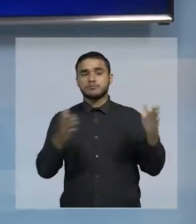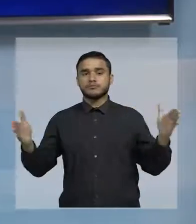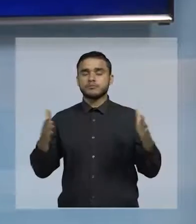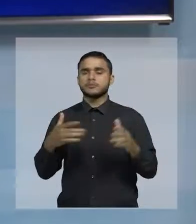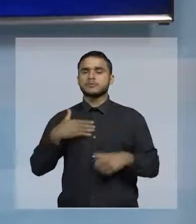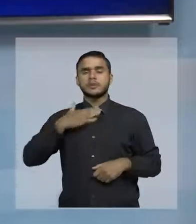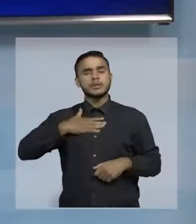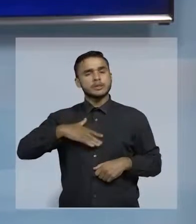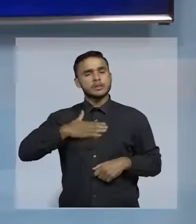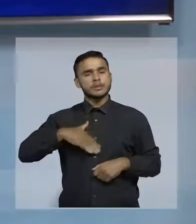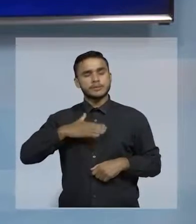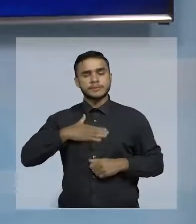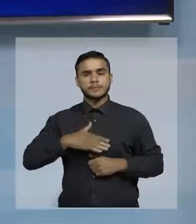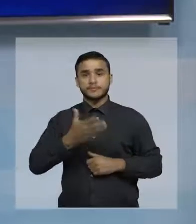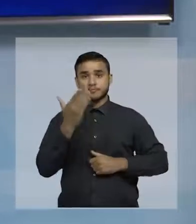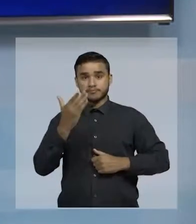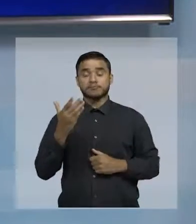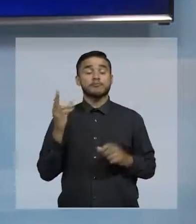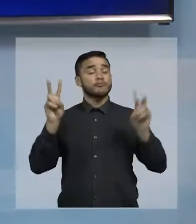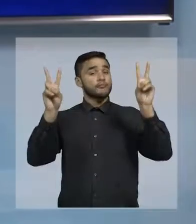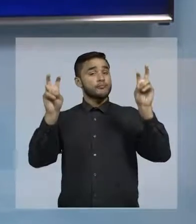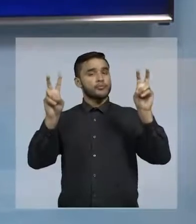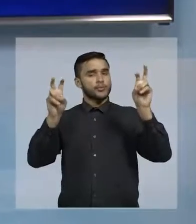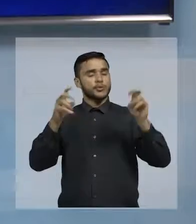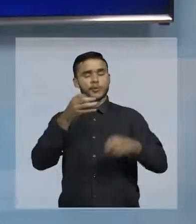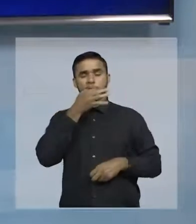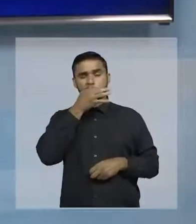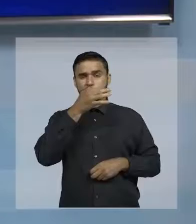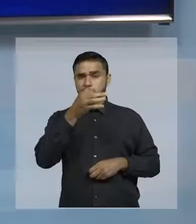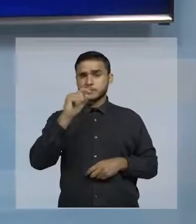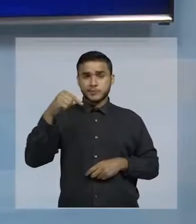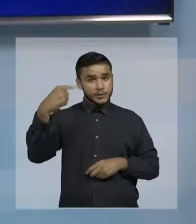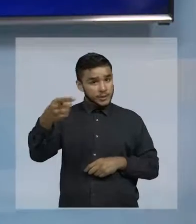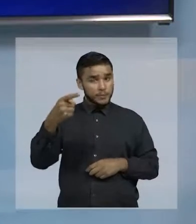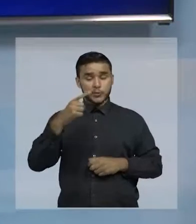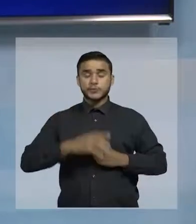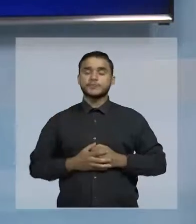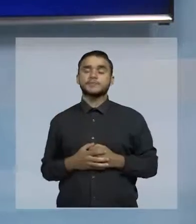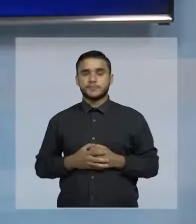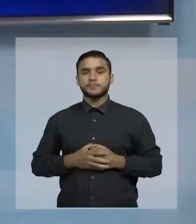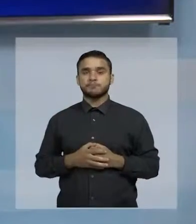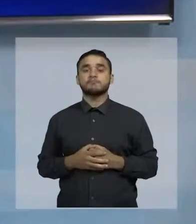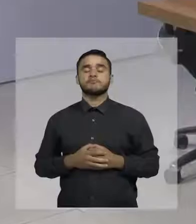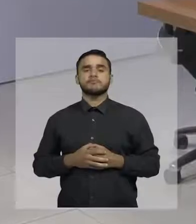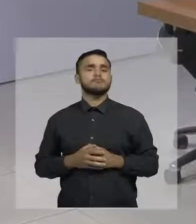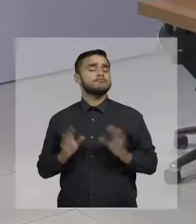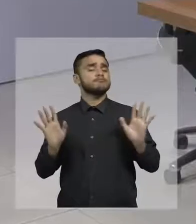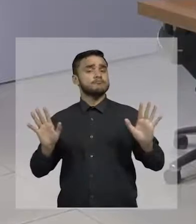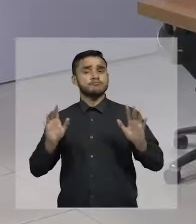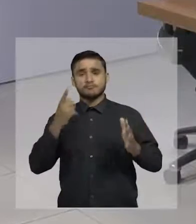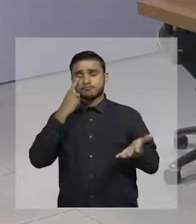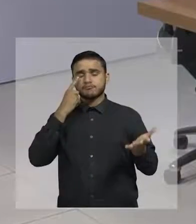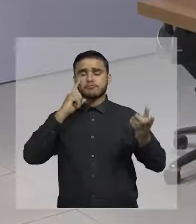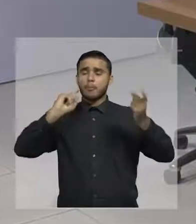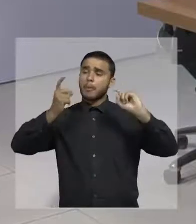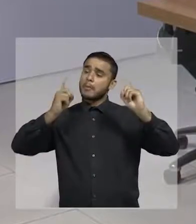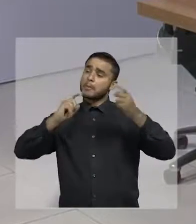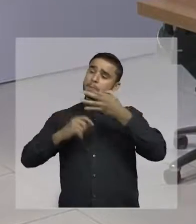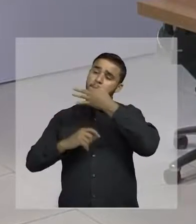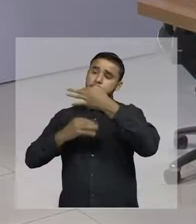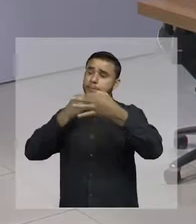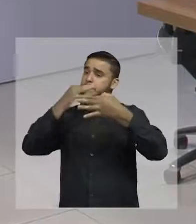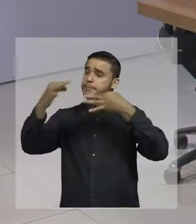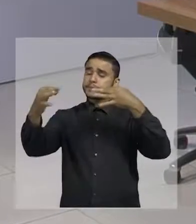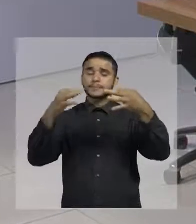já se esgotou. Eu vou fazer um rápido intervalo, mas vou deixar aqui já proposto o tema para, quando nós voltarmos no segundo bloco,